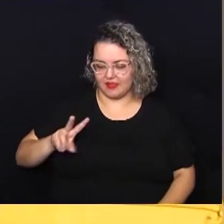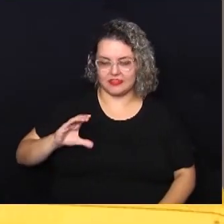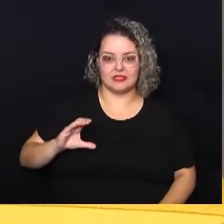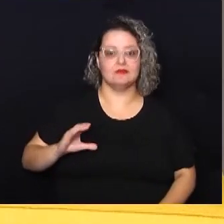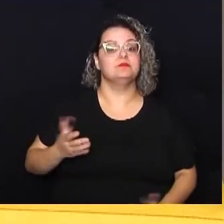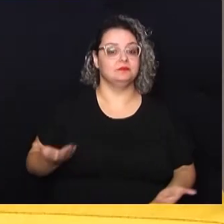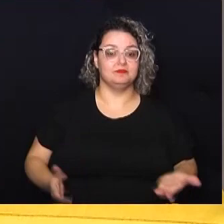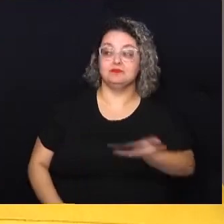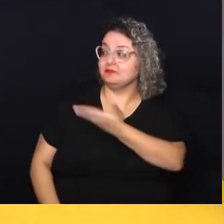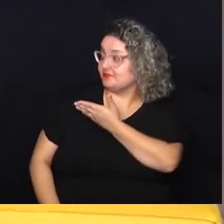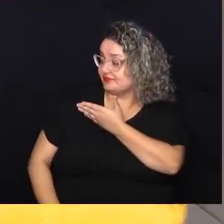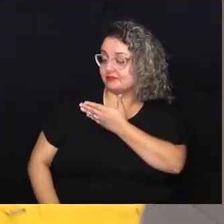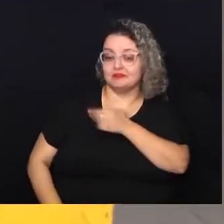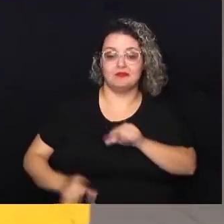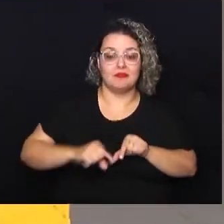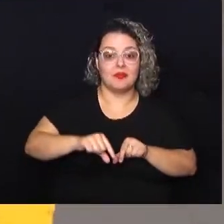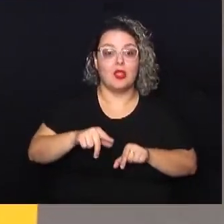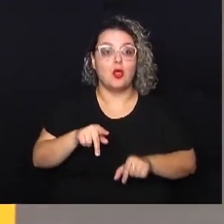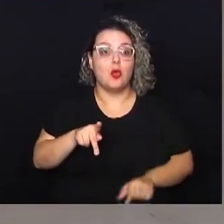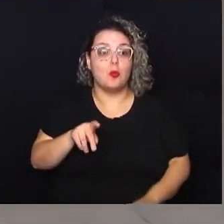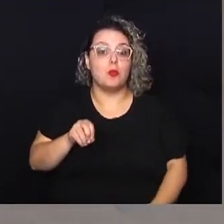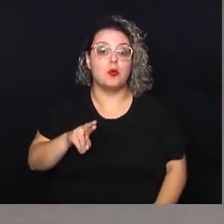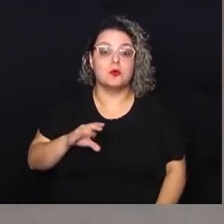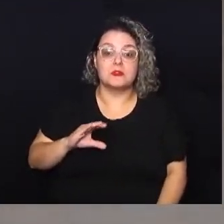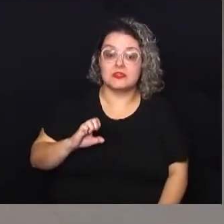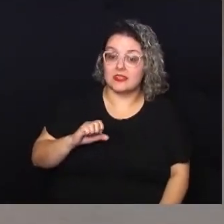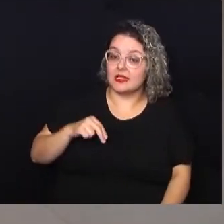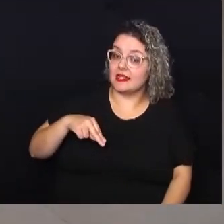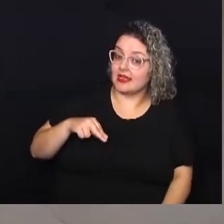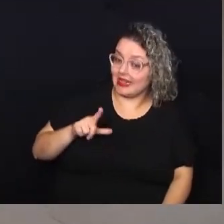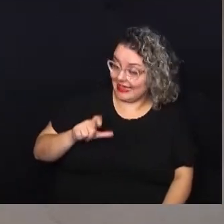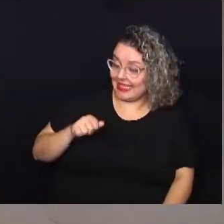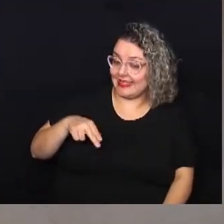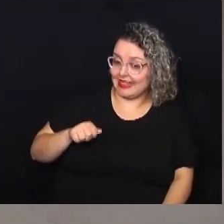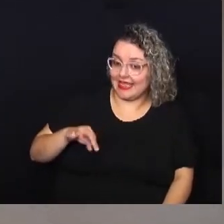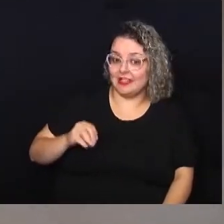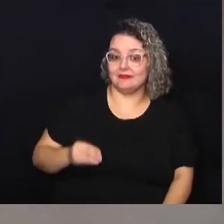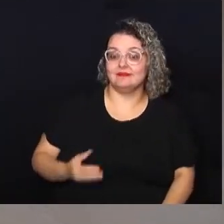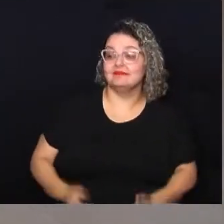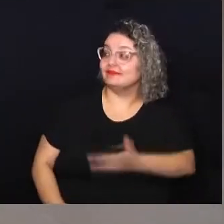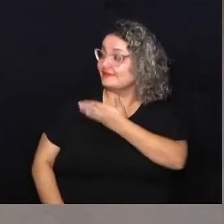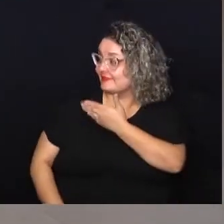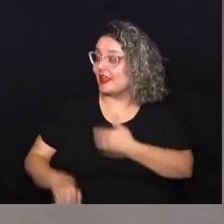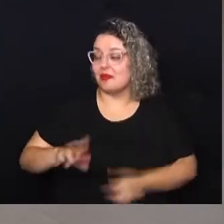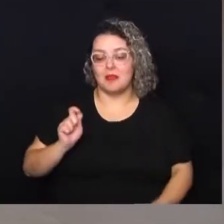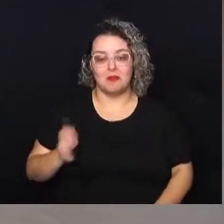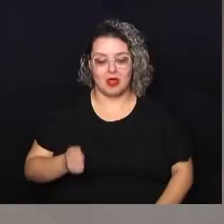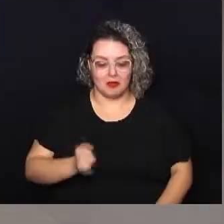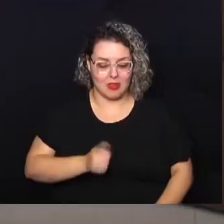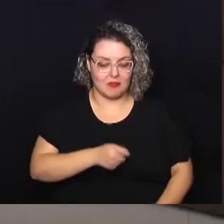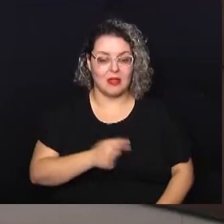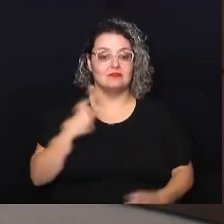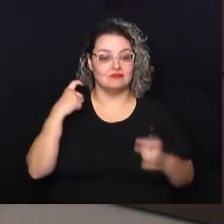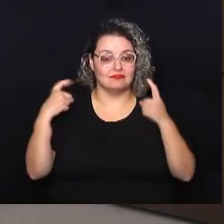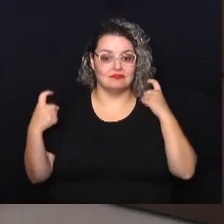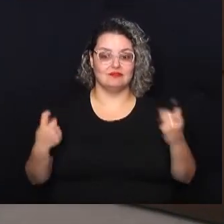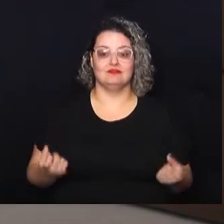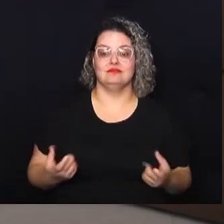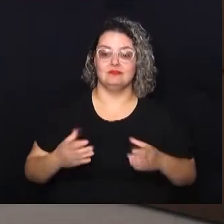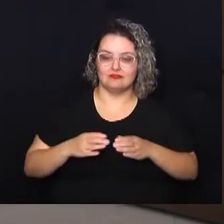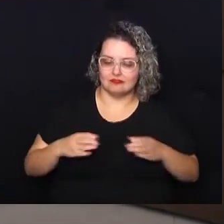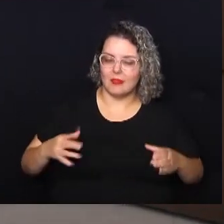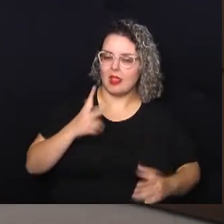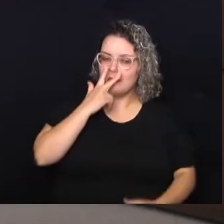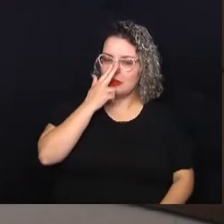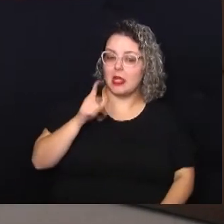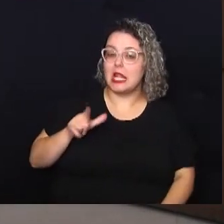feita de piso de porcelanato, por exemplo, é um dos instrumentos mais tocados na oficina. Seu formato é